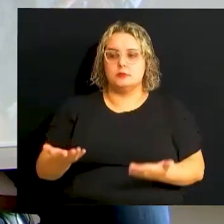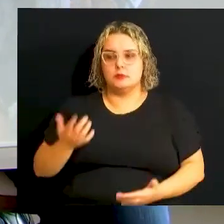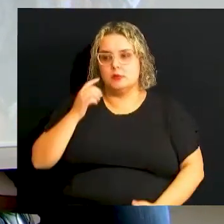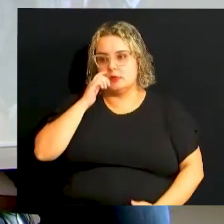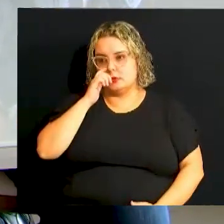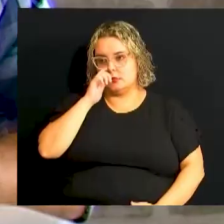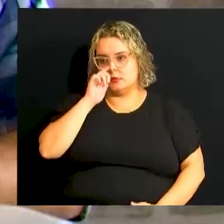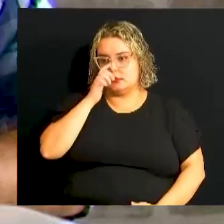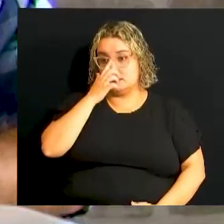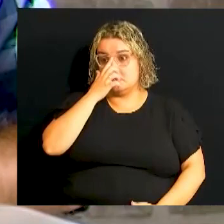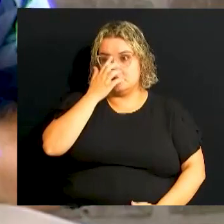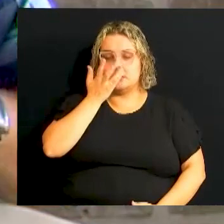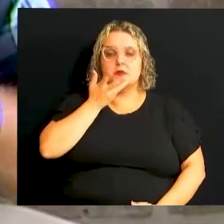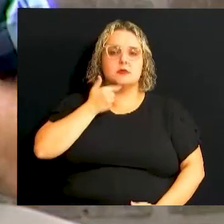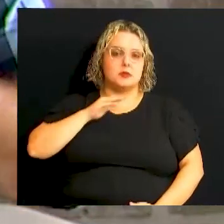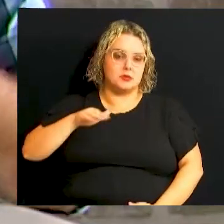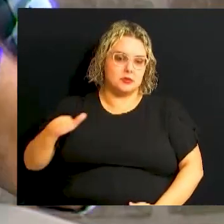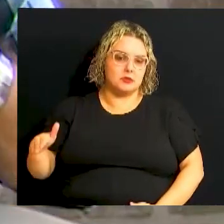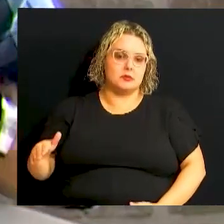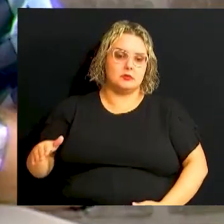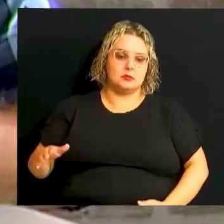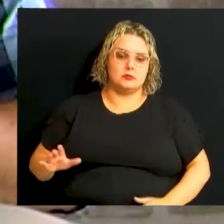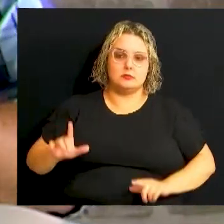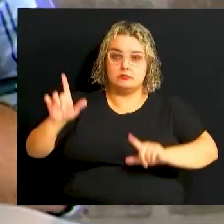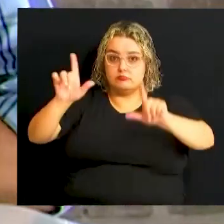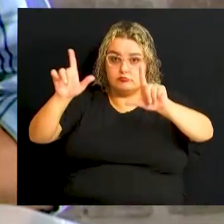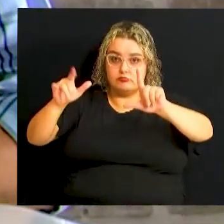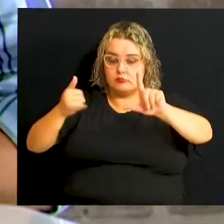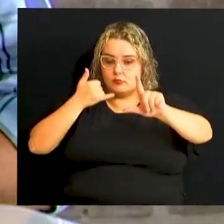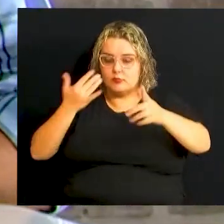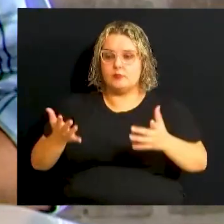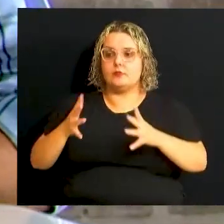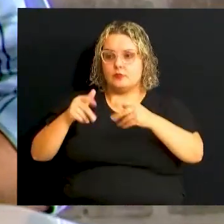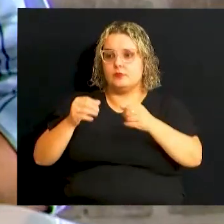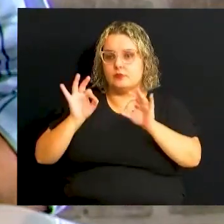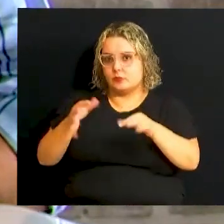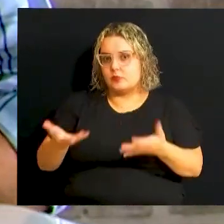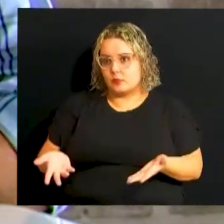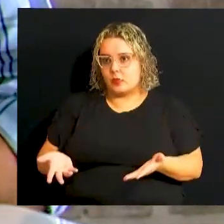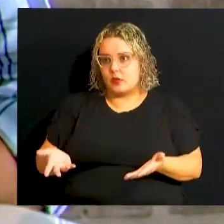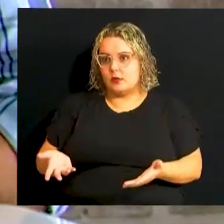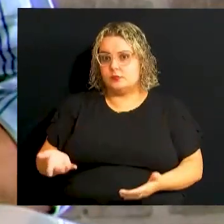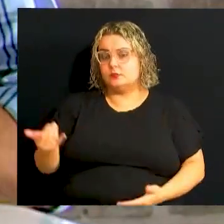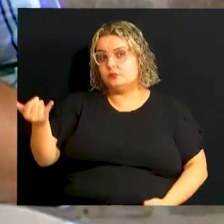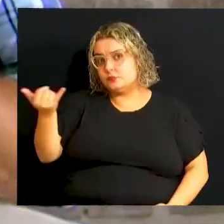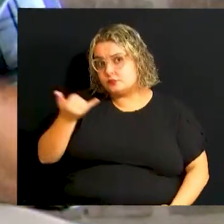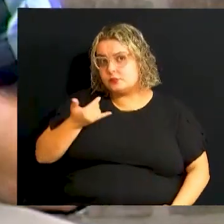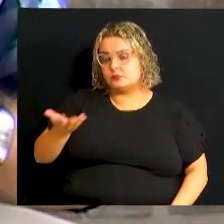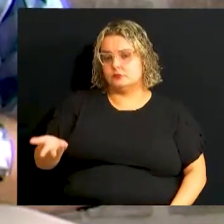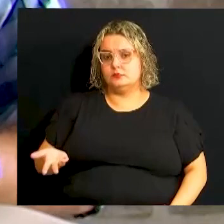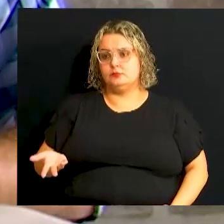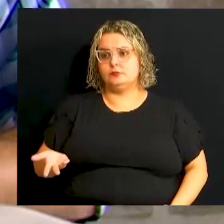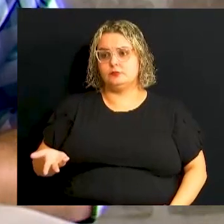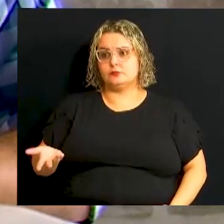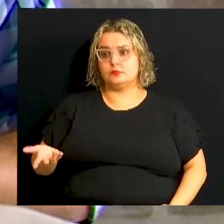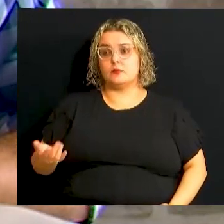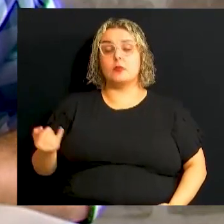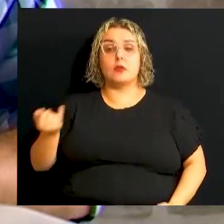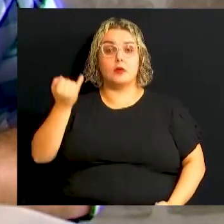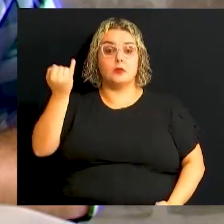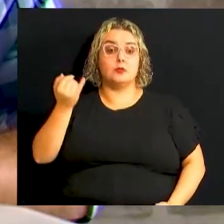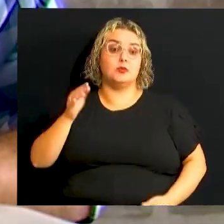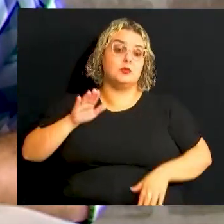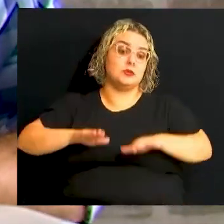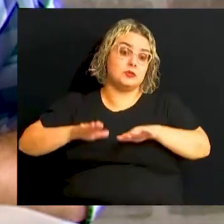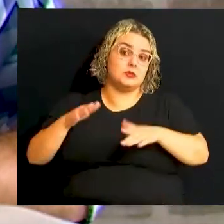máximo, né? Para a criança estar em frente à tela e tudo mais. E você diz que